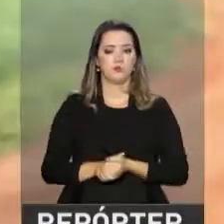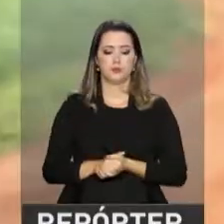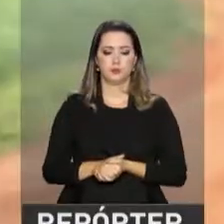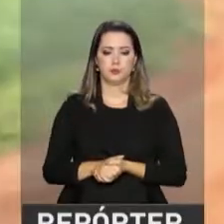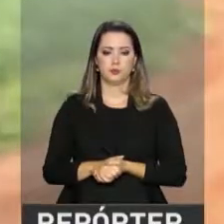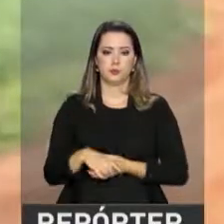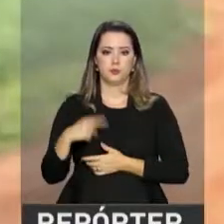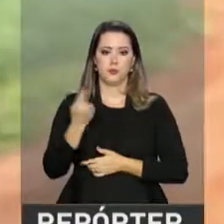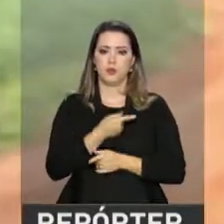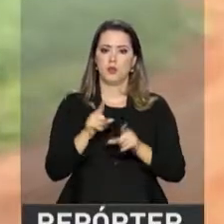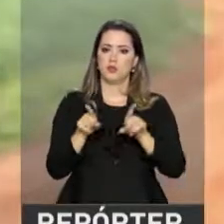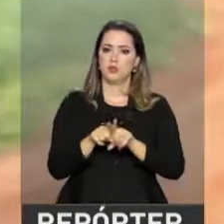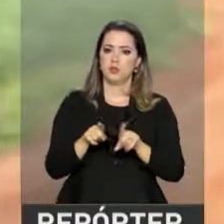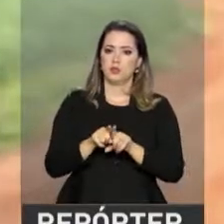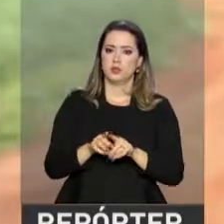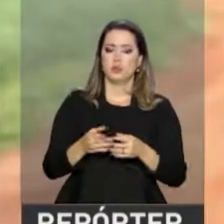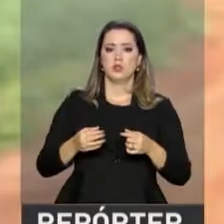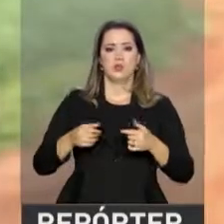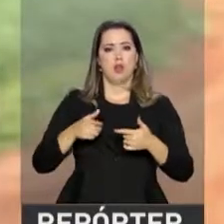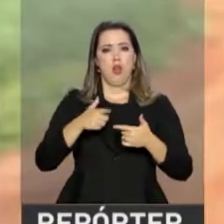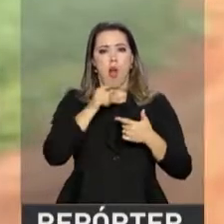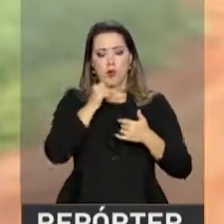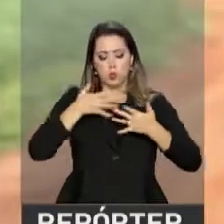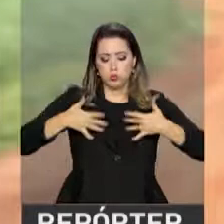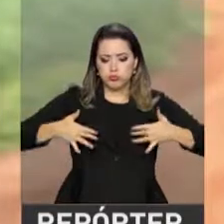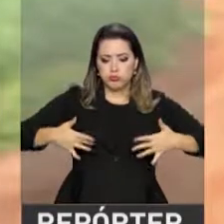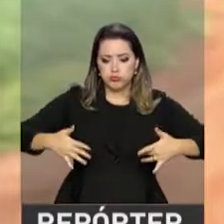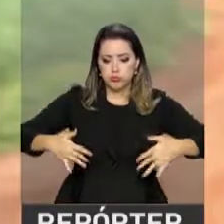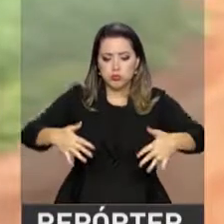tem investido também na área da irrigação, né, tem